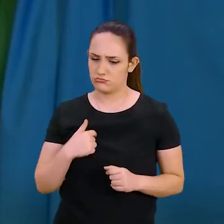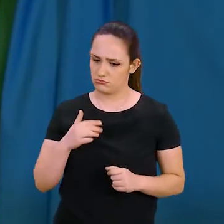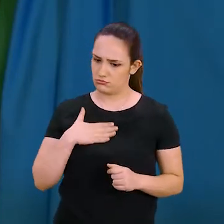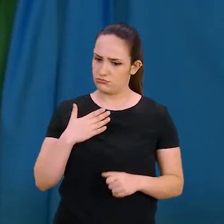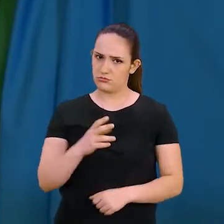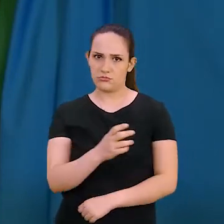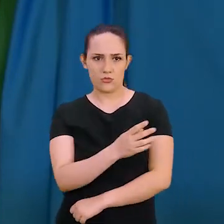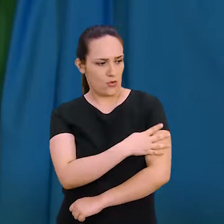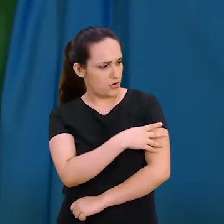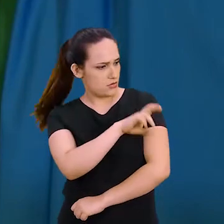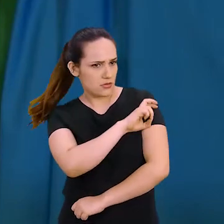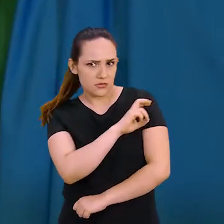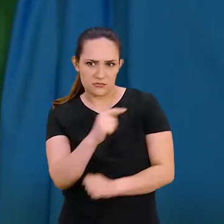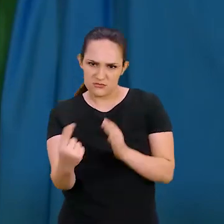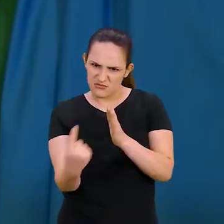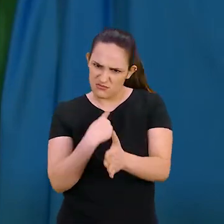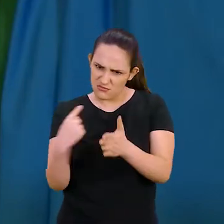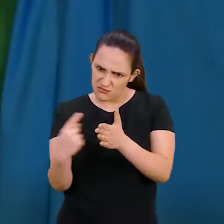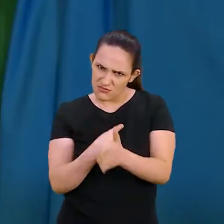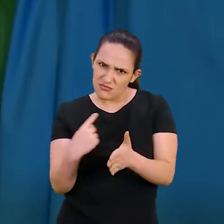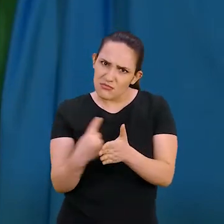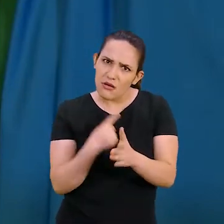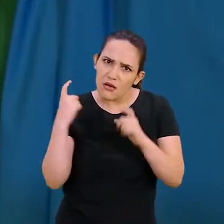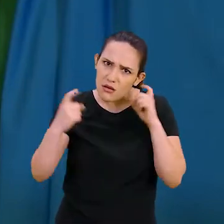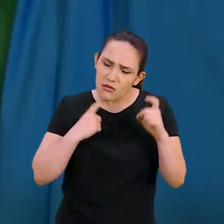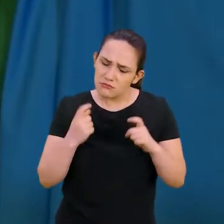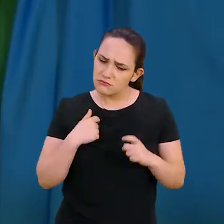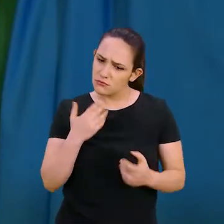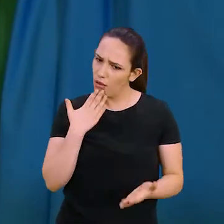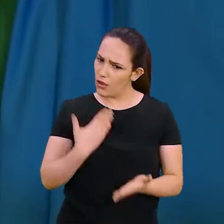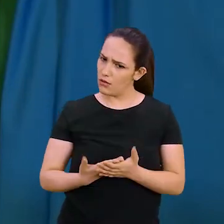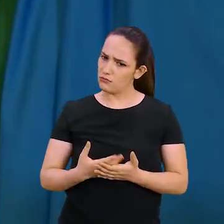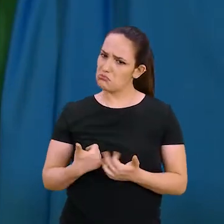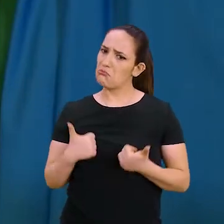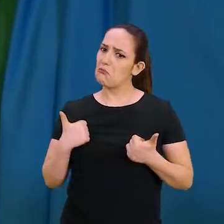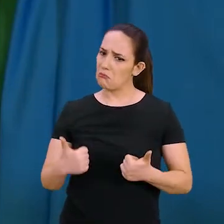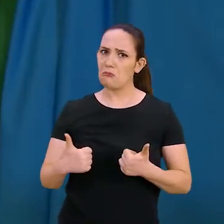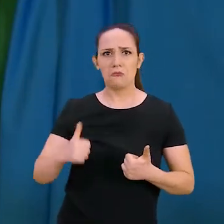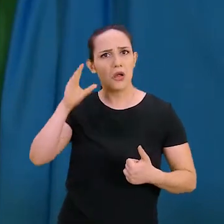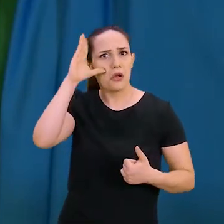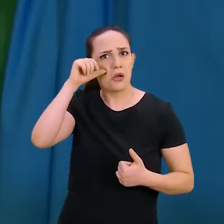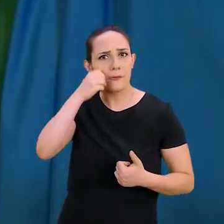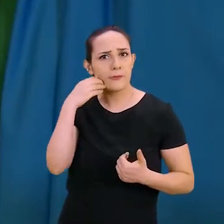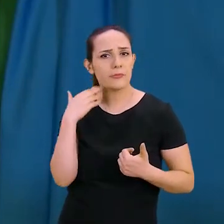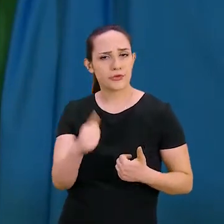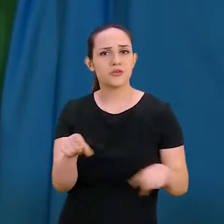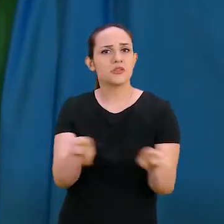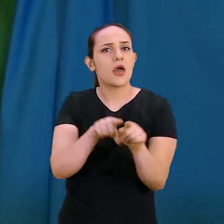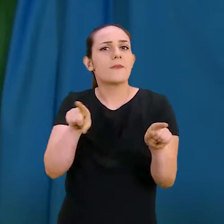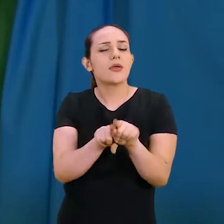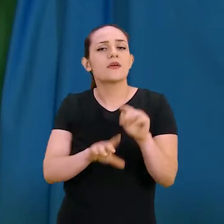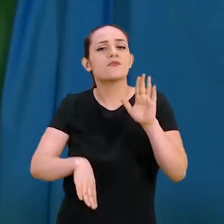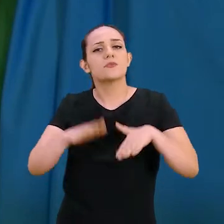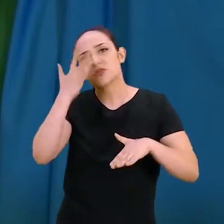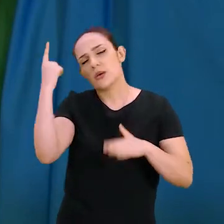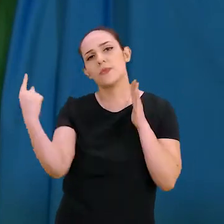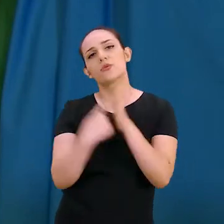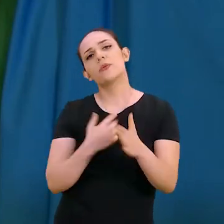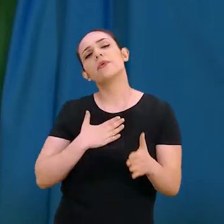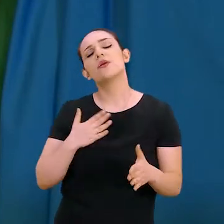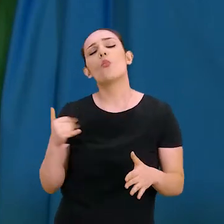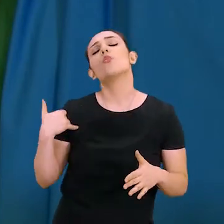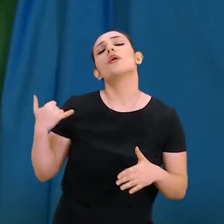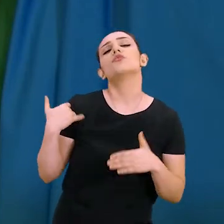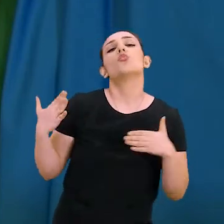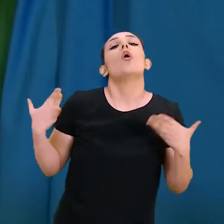crianças de 4º e 5º ano. Então, eles estavam muito preocupados com isso. Eles sabiam, quando nós questionávamos a partir de quantos anos eles